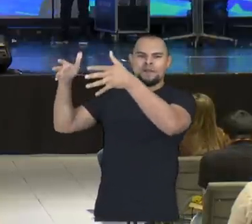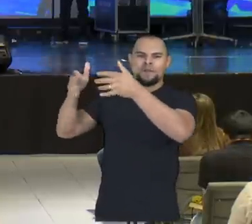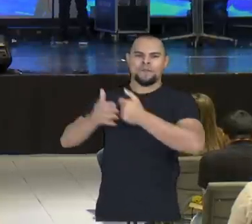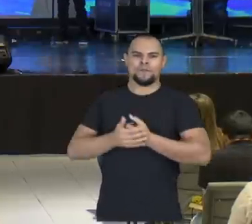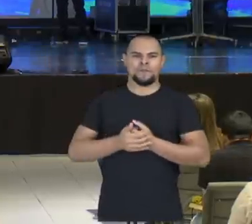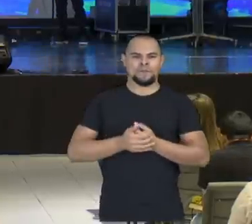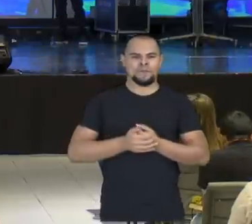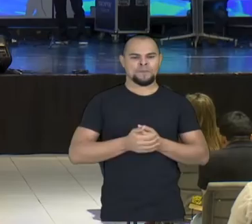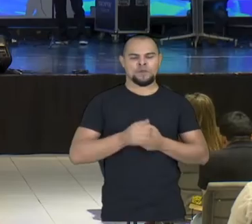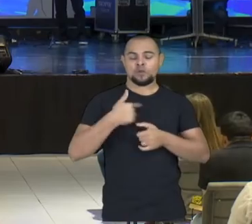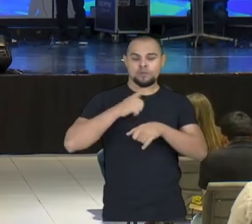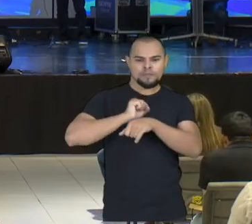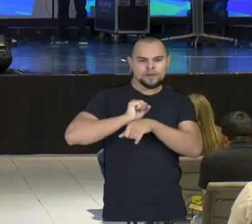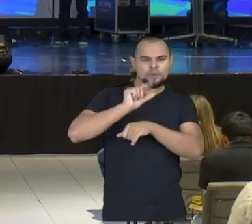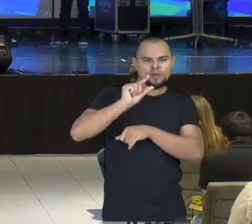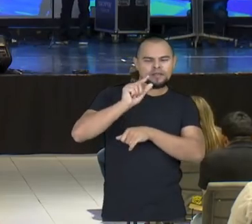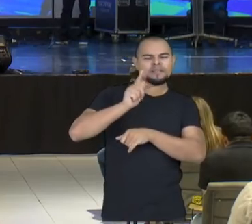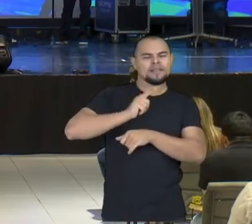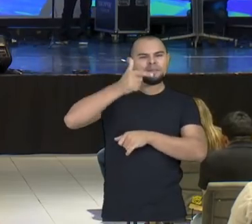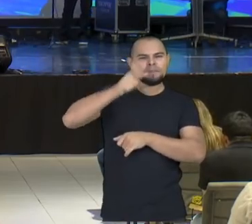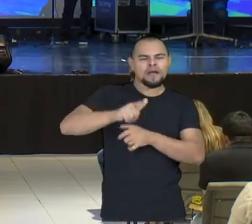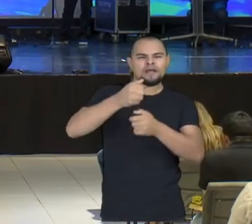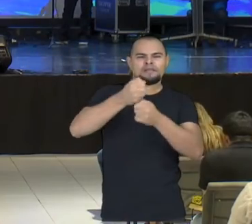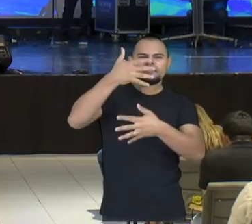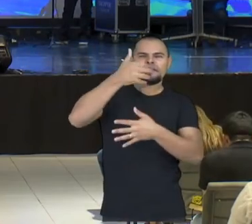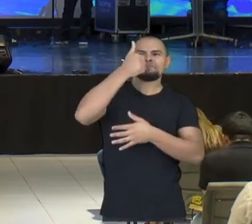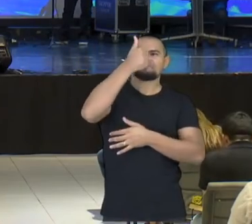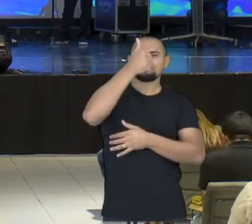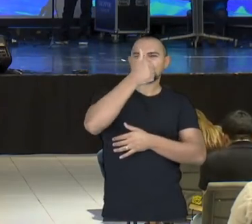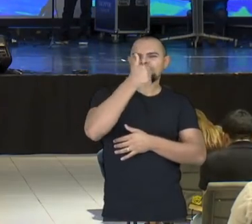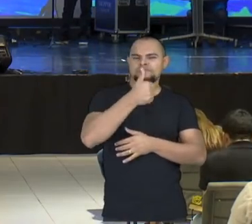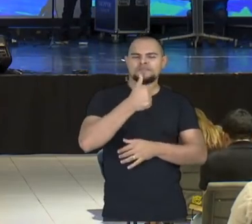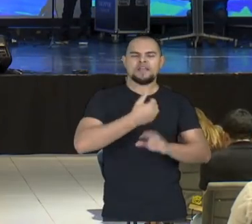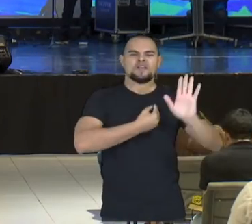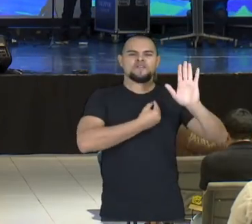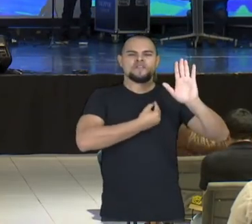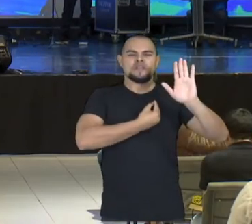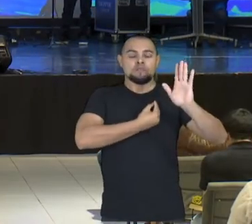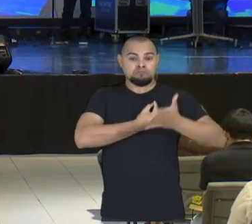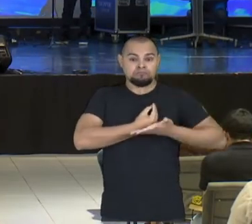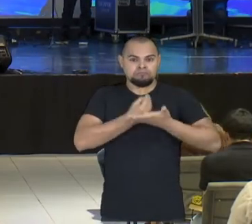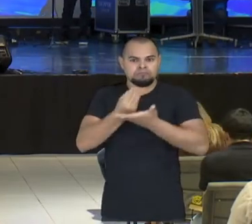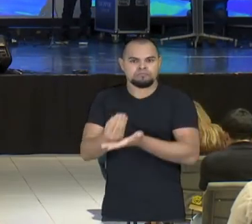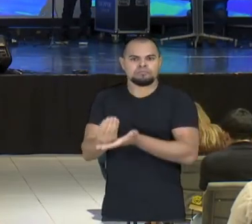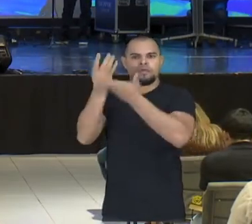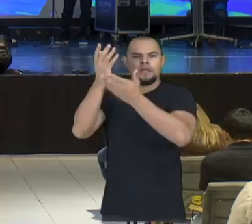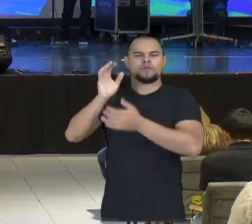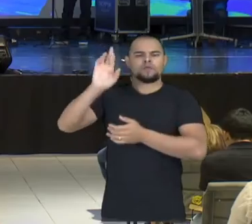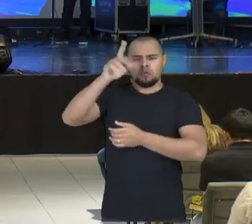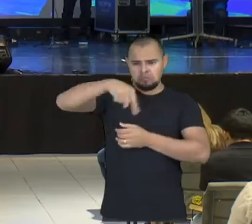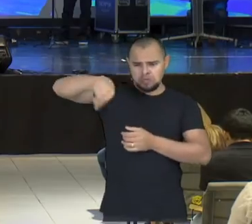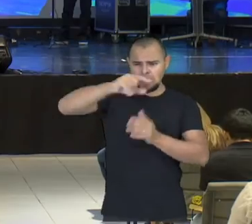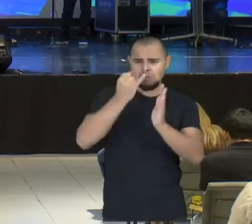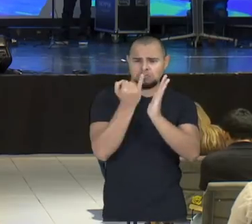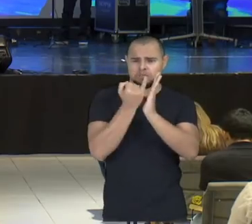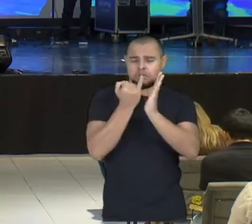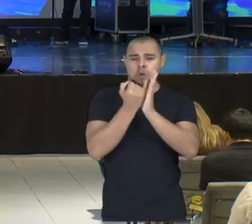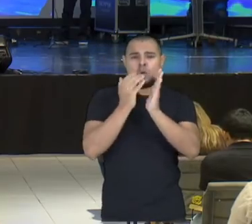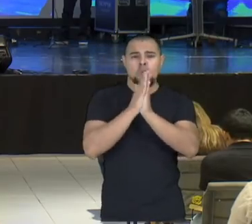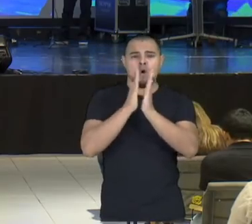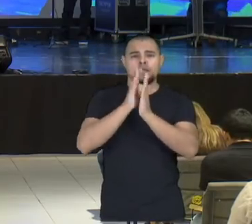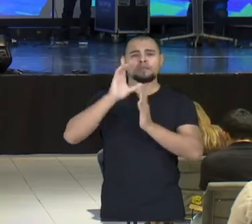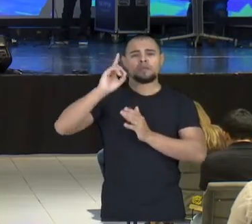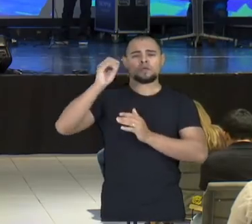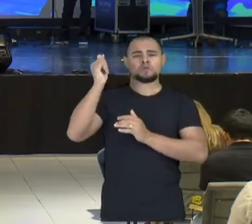aqui, gente, que eu estou vendo que tem mais gente que está entregando a vida ao Senhor. Você pode interceder agora, interceder para que o Senhor fale, para que o Senhor haja,